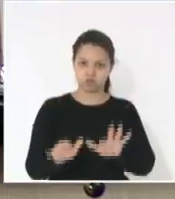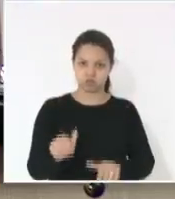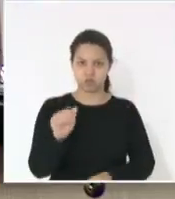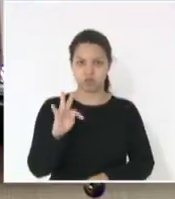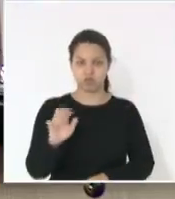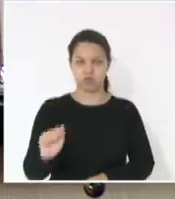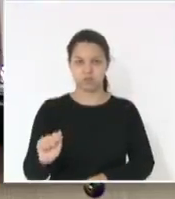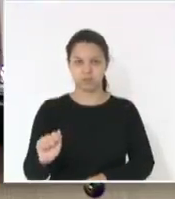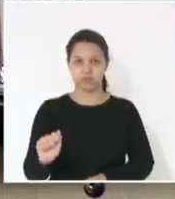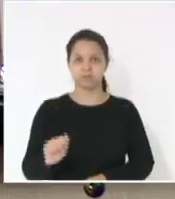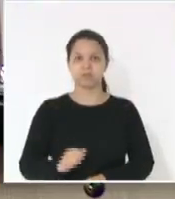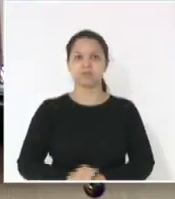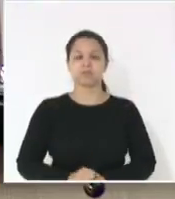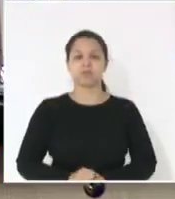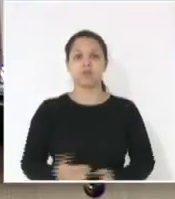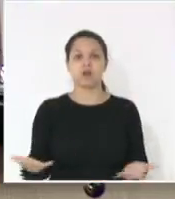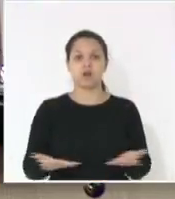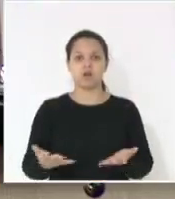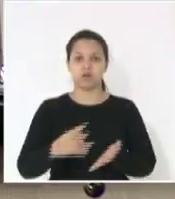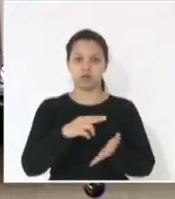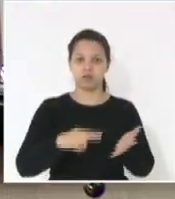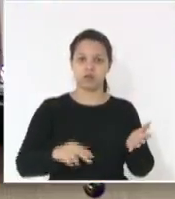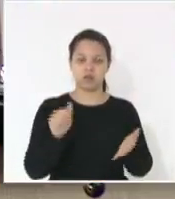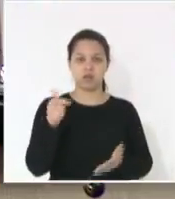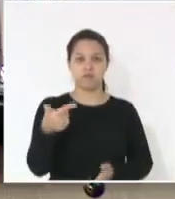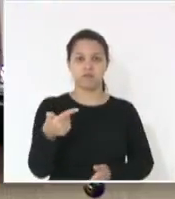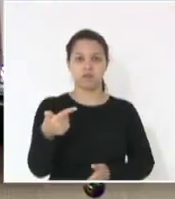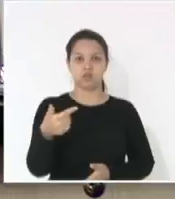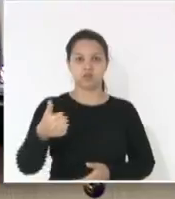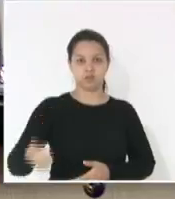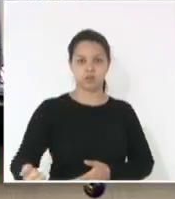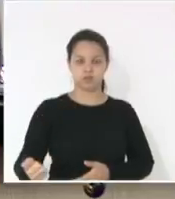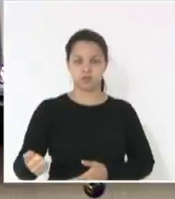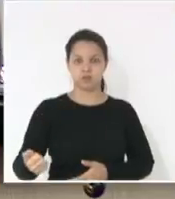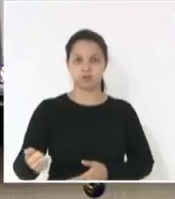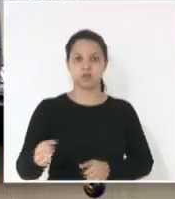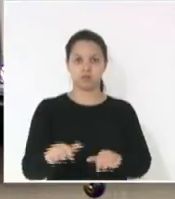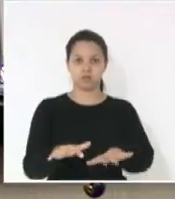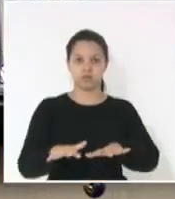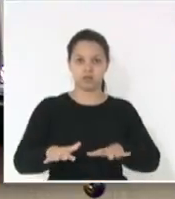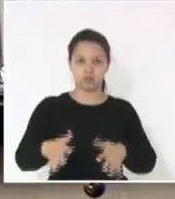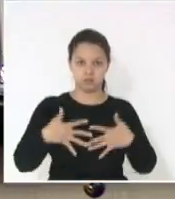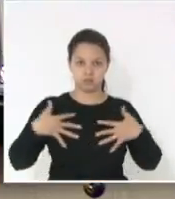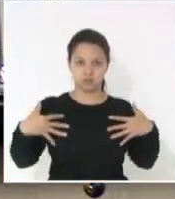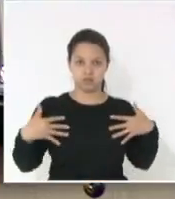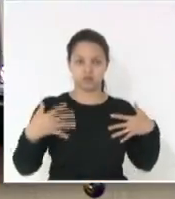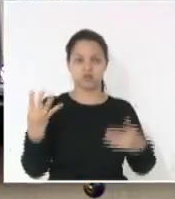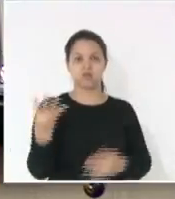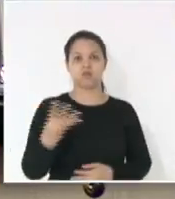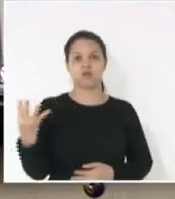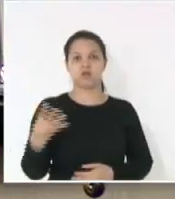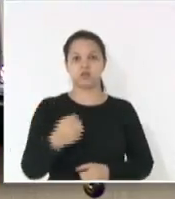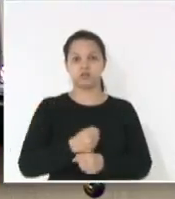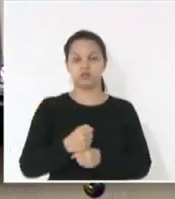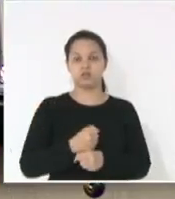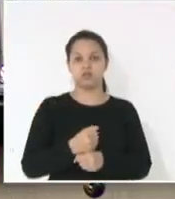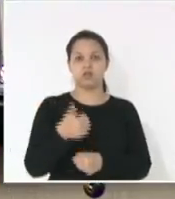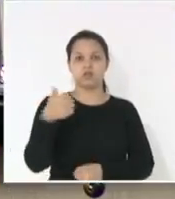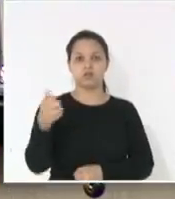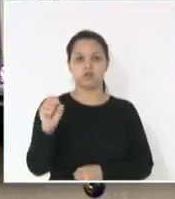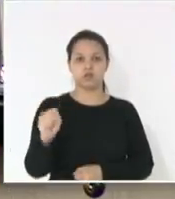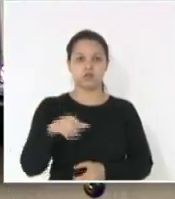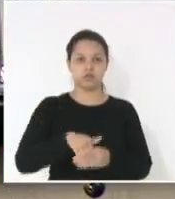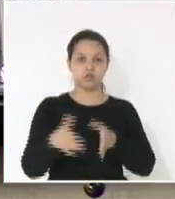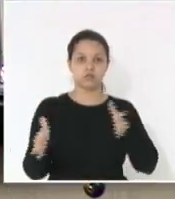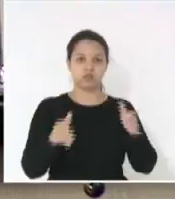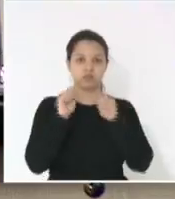ata. Eu faço agora a leitura da ata da 21ª sessão solene da 4ª sessão legislativa da 18ª Legislatura